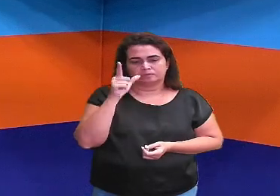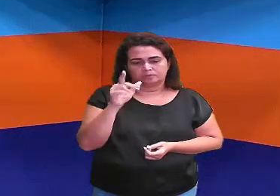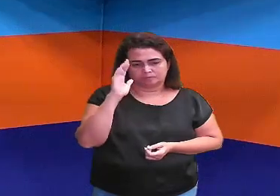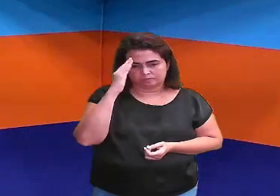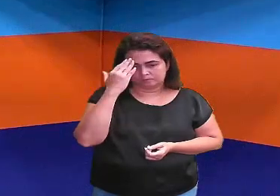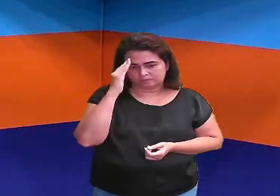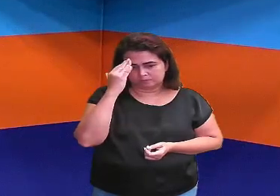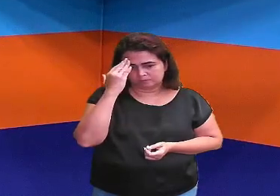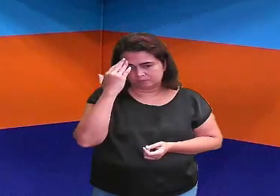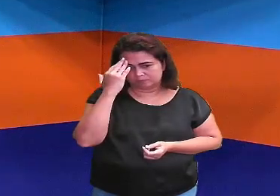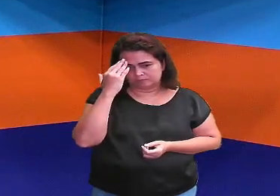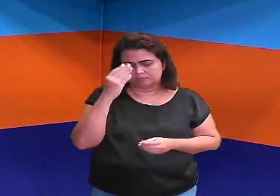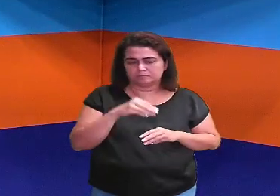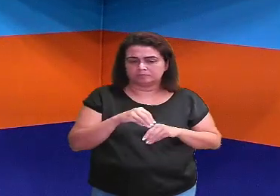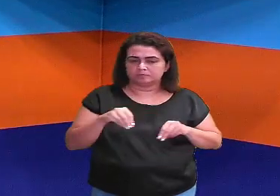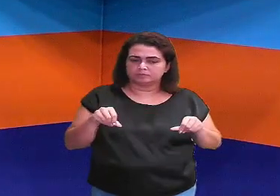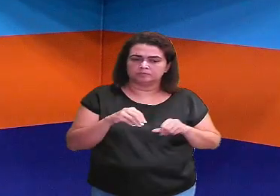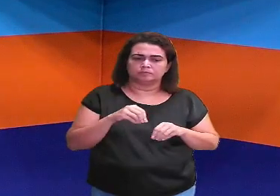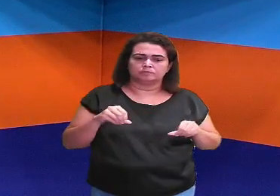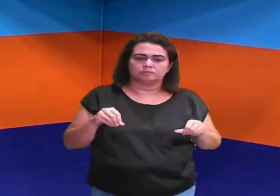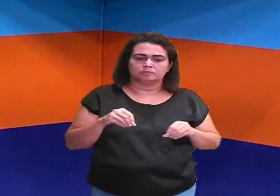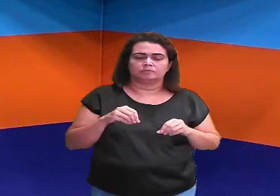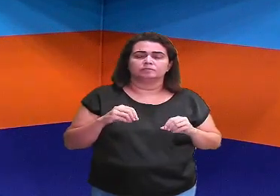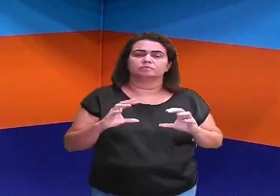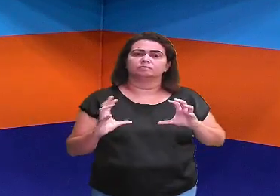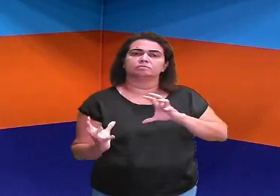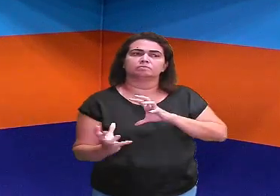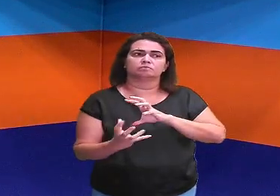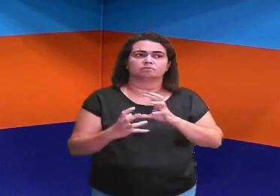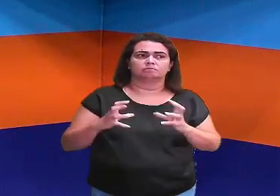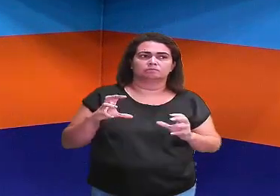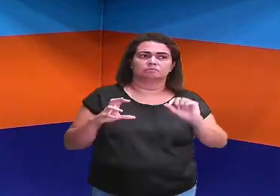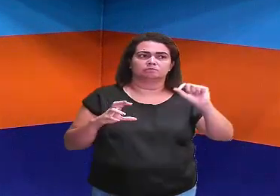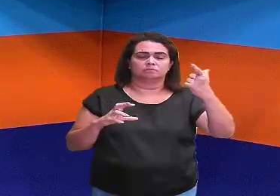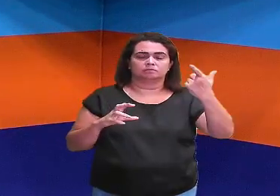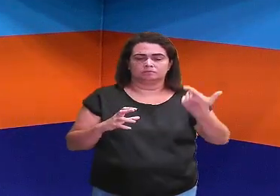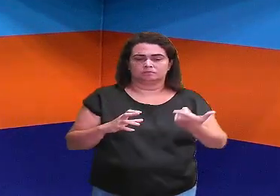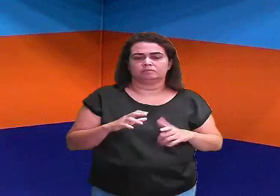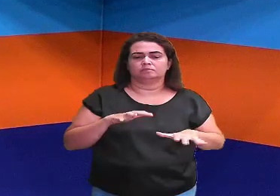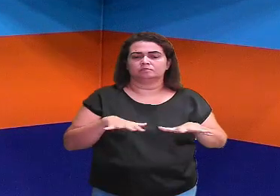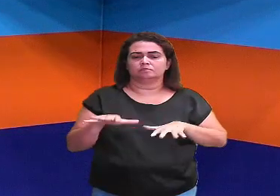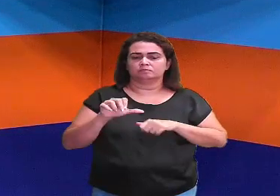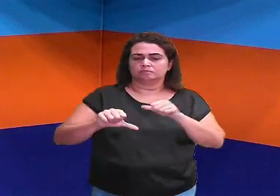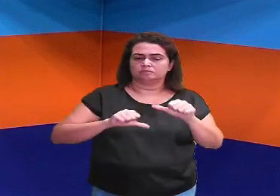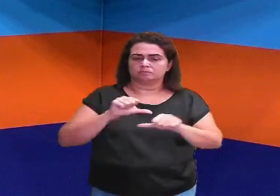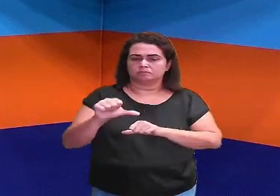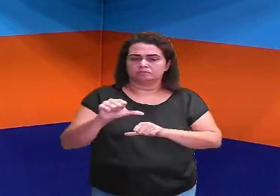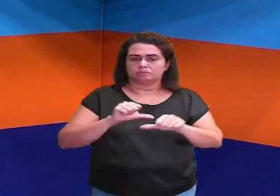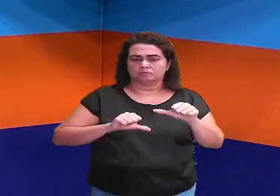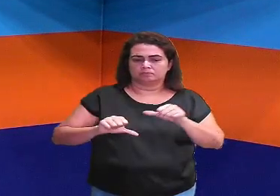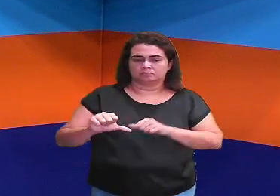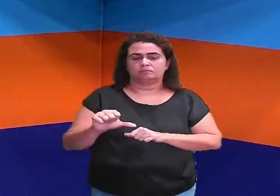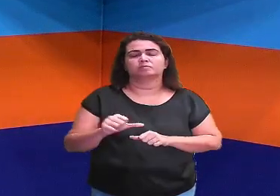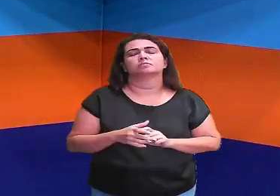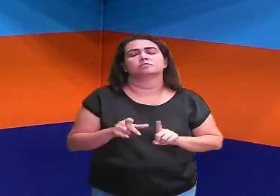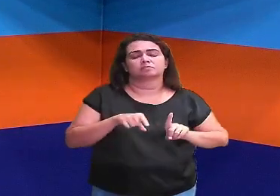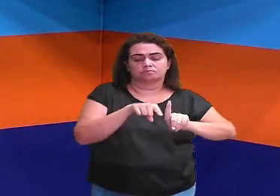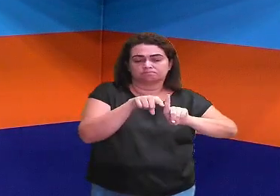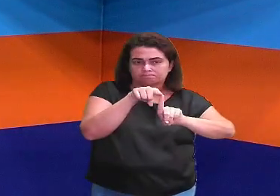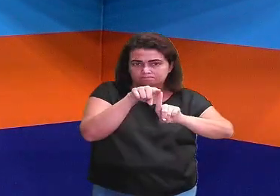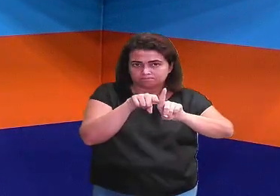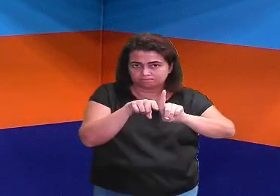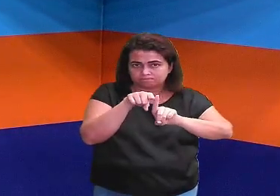entender como a Terra se posiciona em relação ao Sol e como essa mudança, essa alternância de temperatura que vai